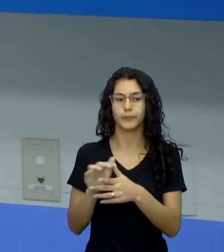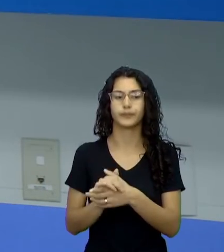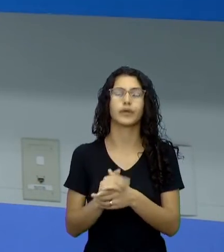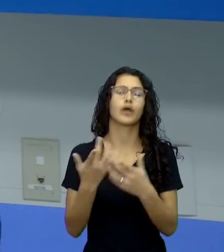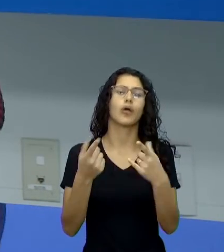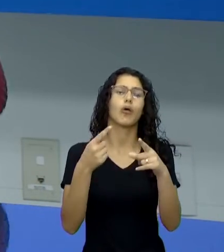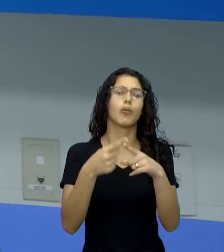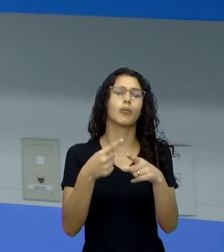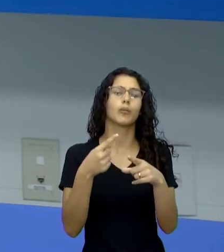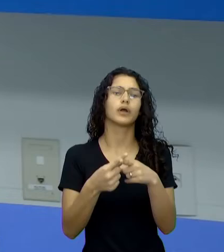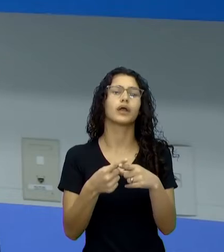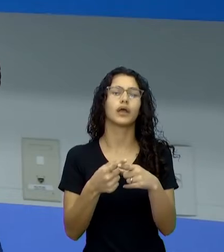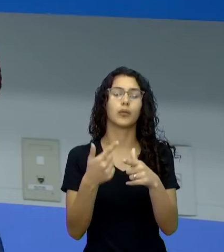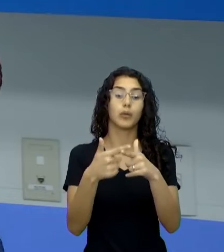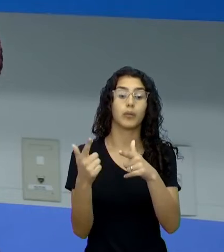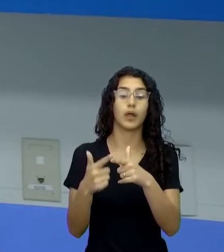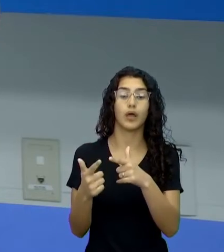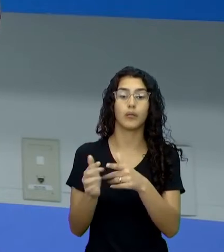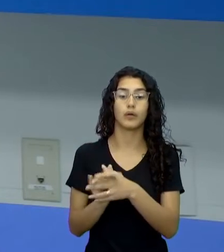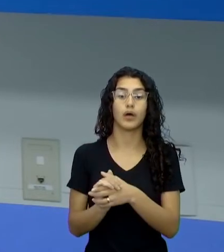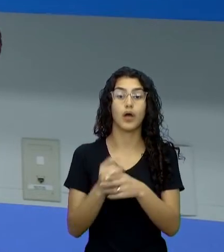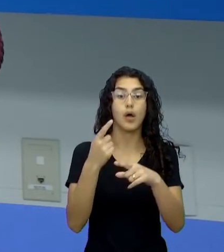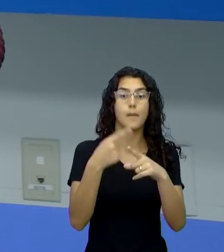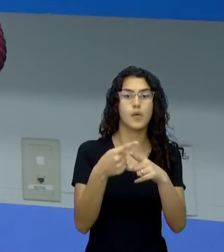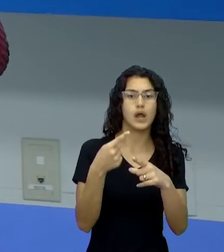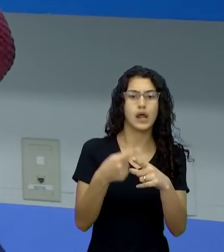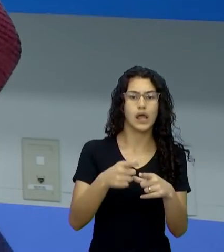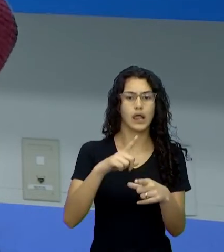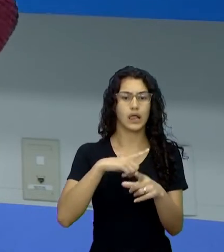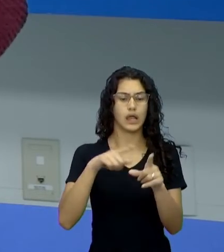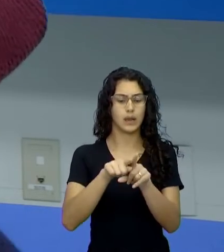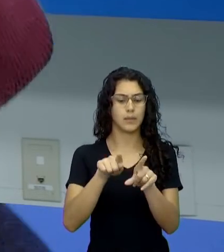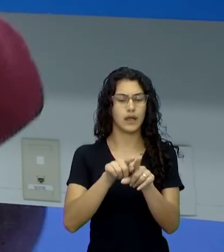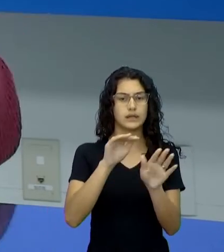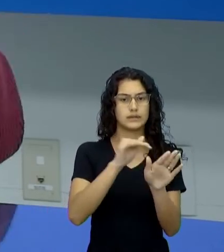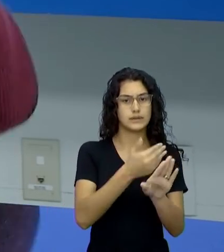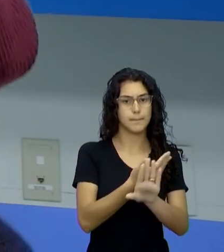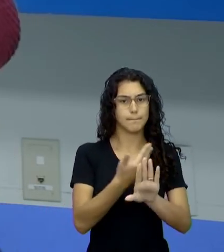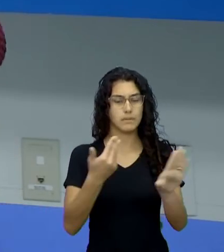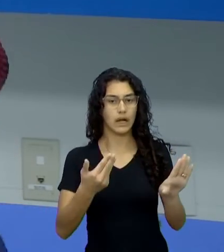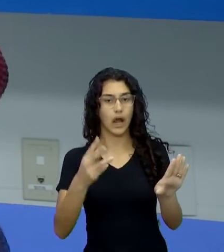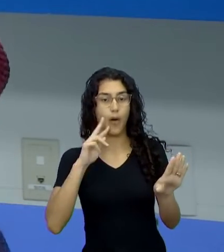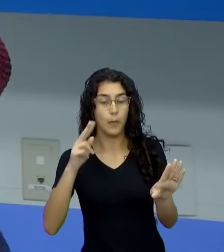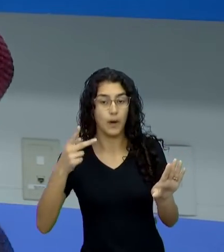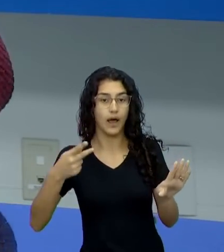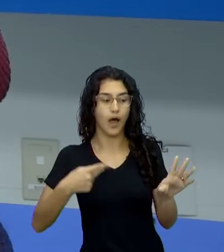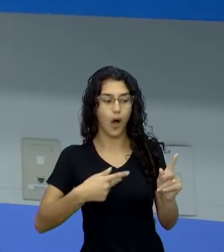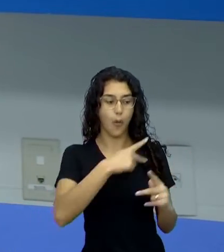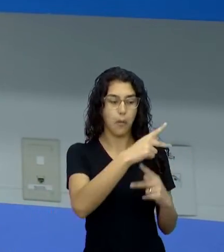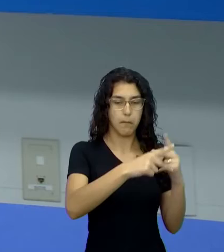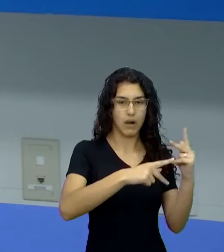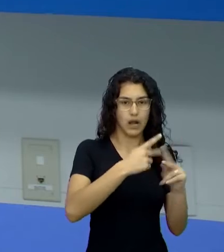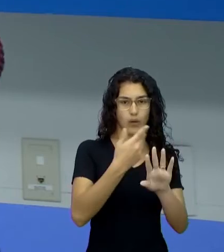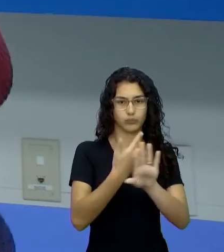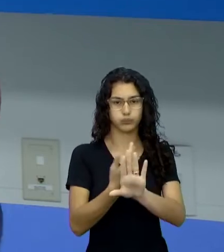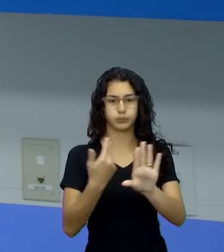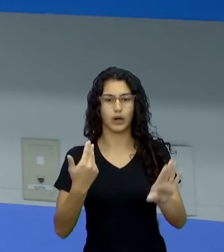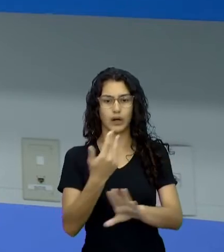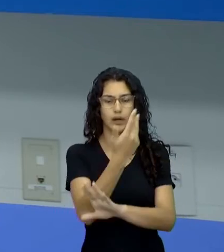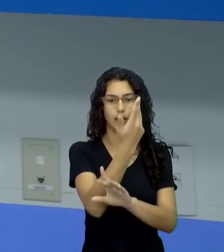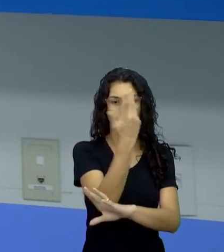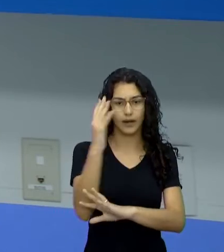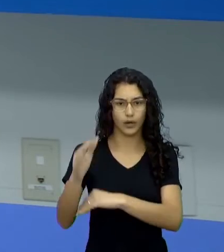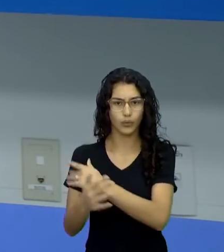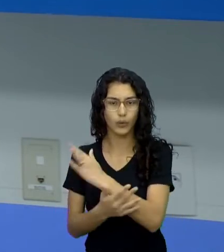E por que que é um ciclo maldito porque além de separar a humanidade do planeta da da natureza